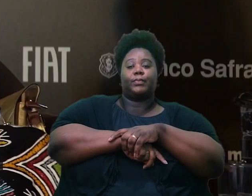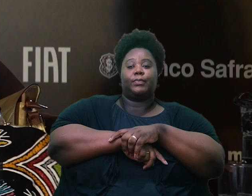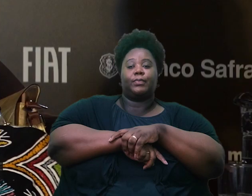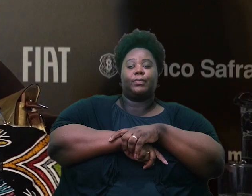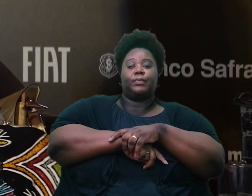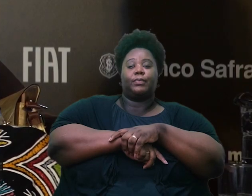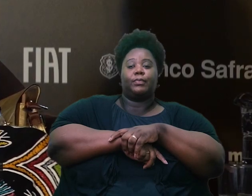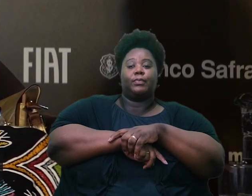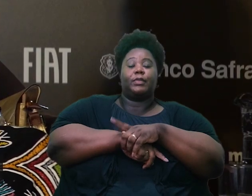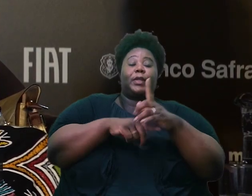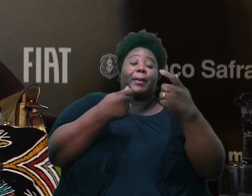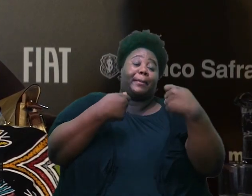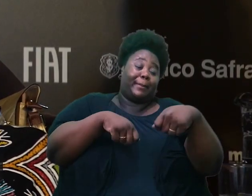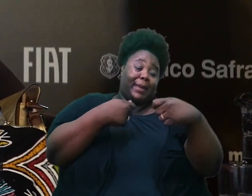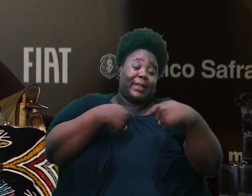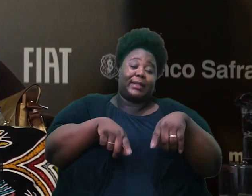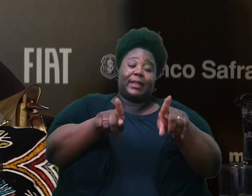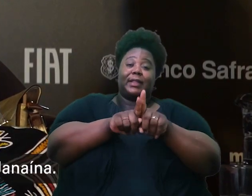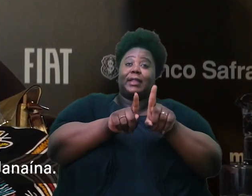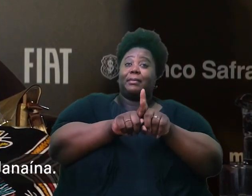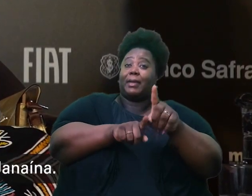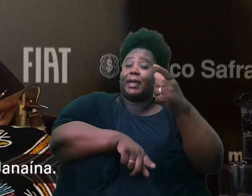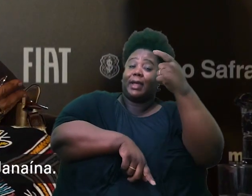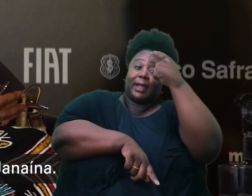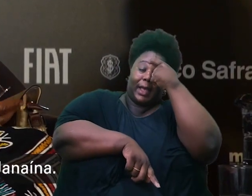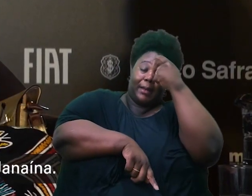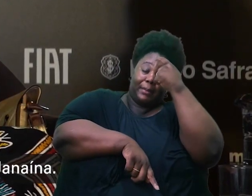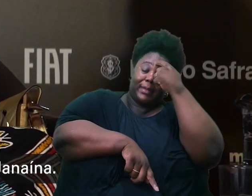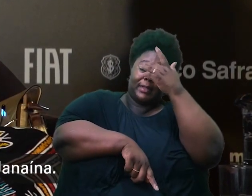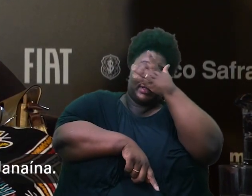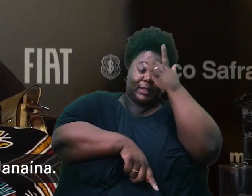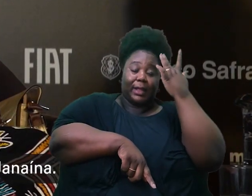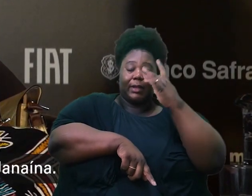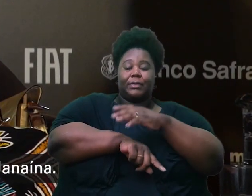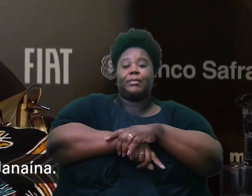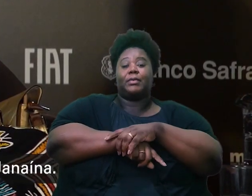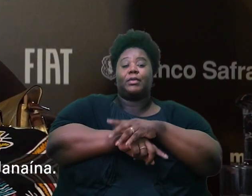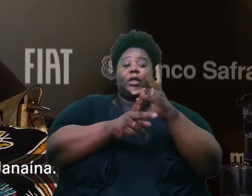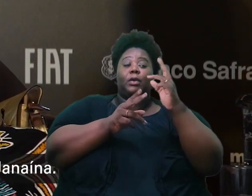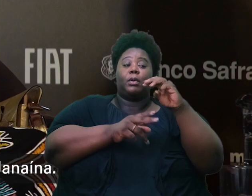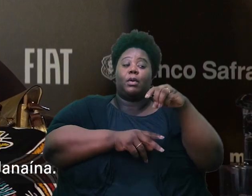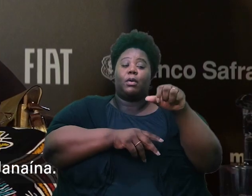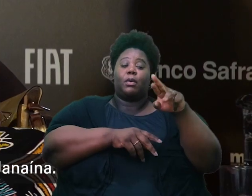E é necessário ter cabeças de pessoas como o Marcelo,